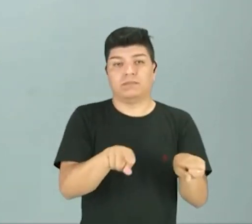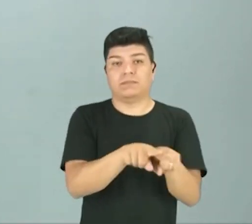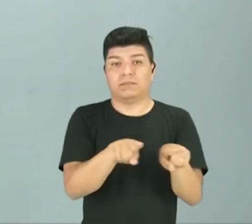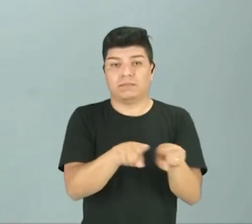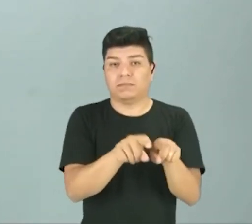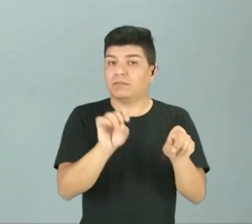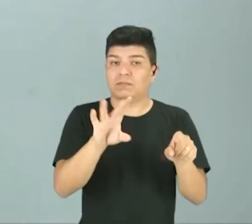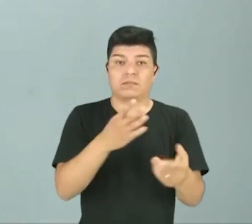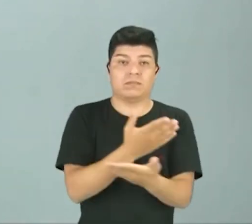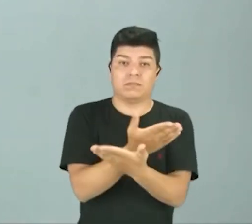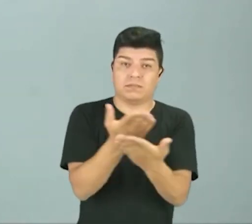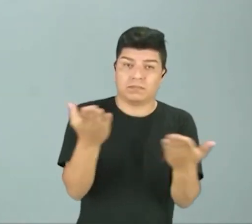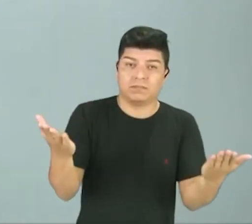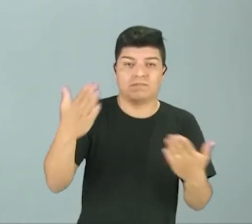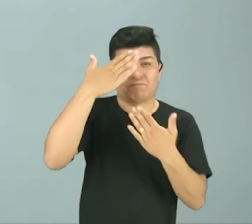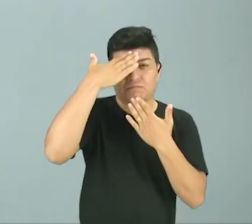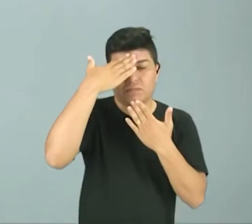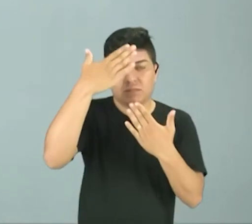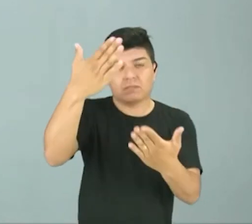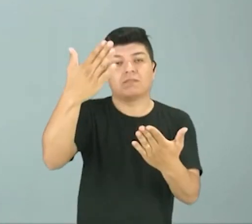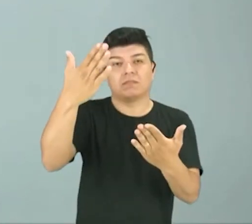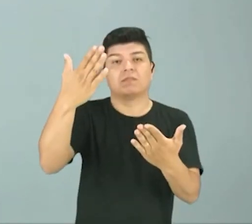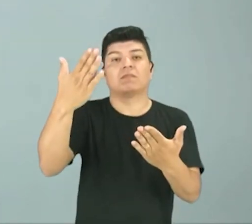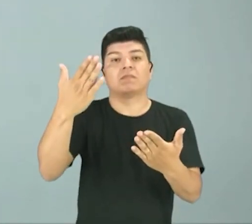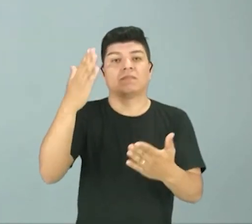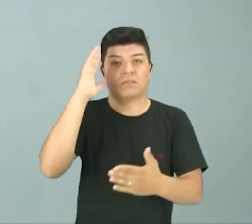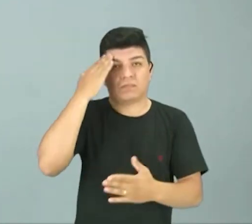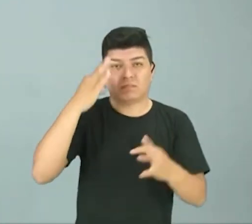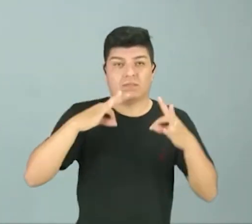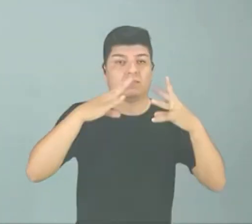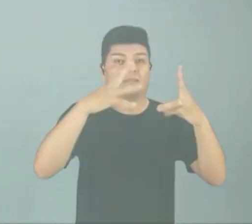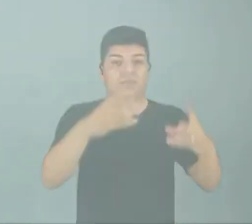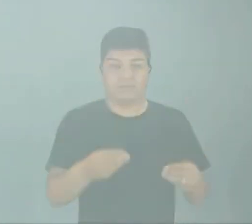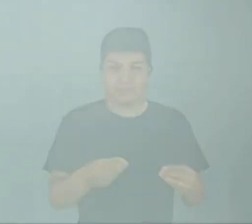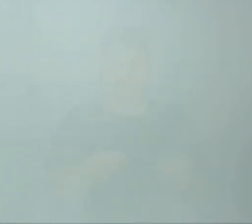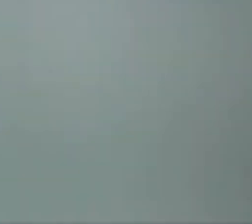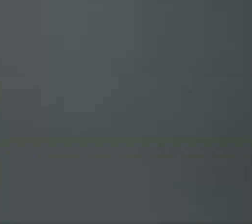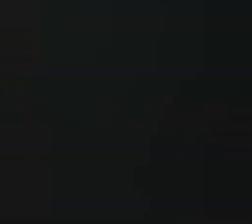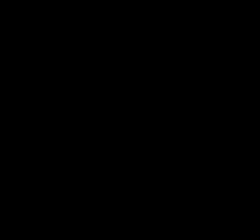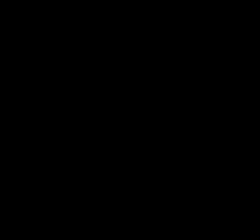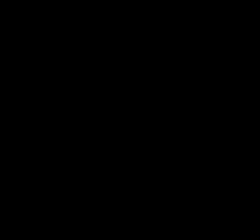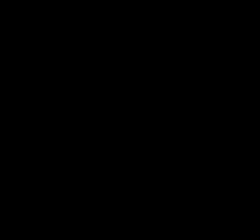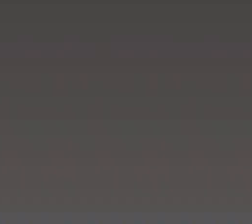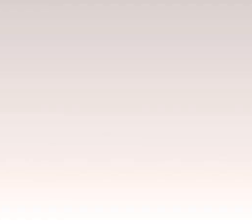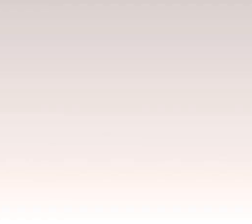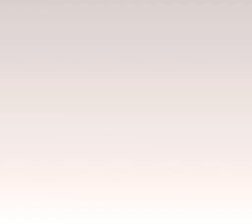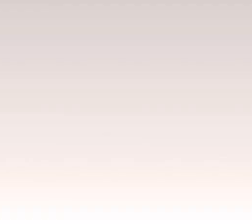é só isso que eu tenho para vocês, gente. Muito obrigado pela compreensão e atenção de todos. Tchau!